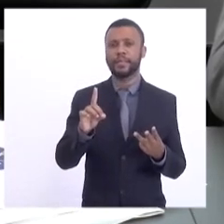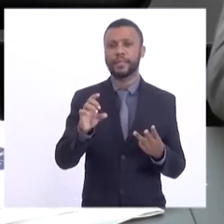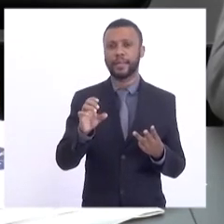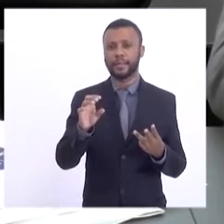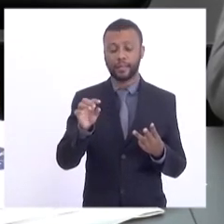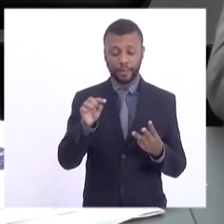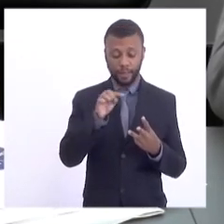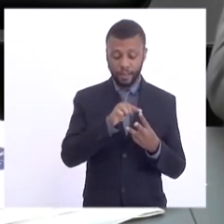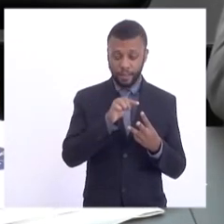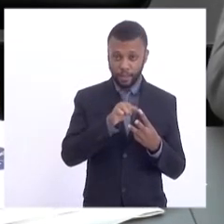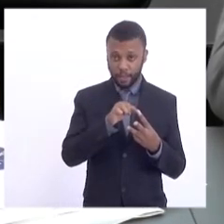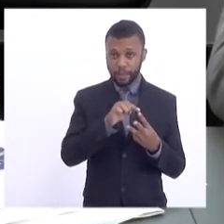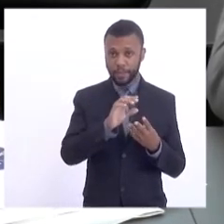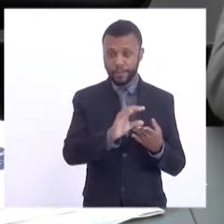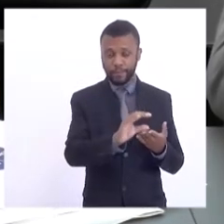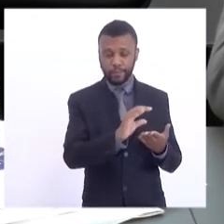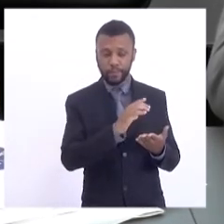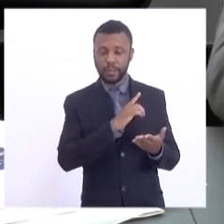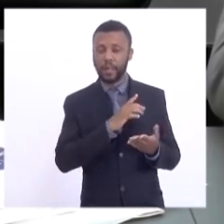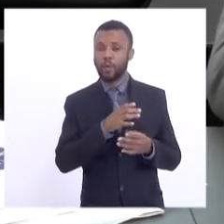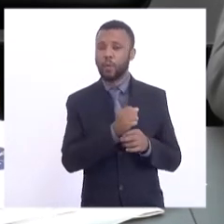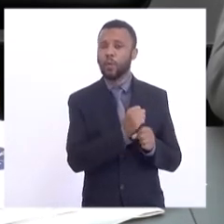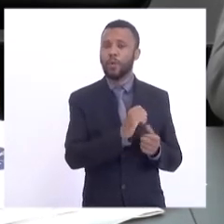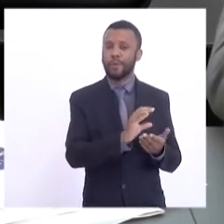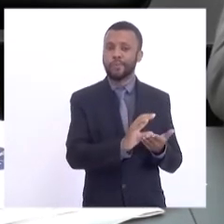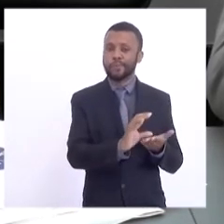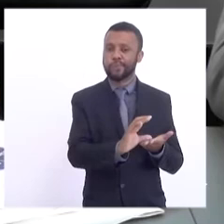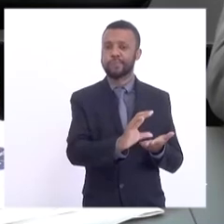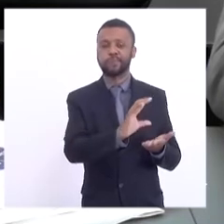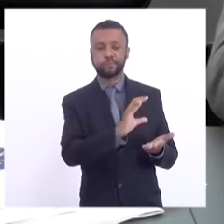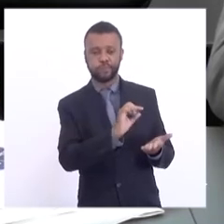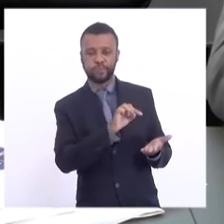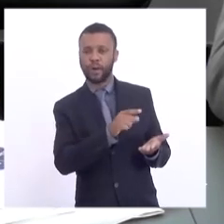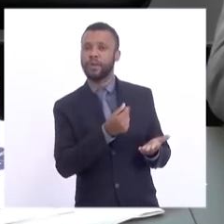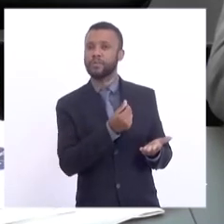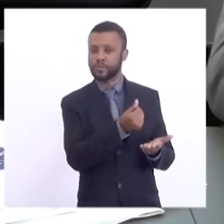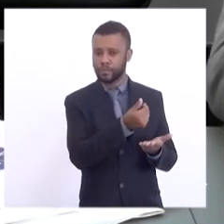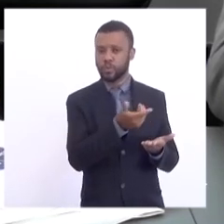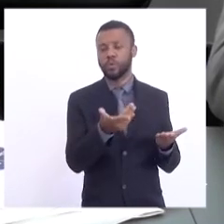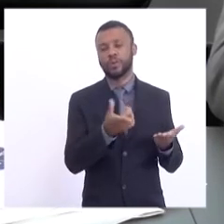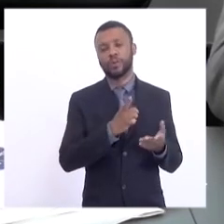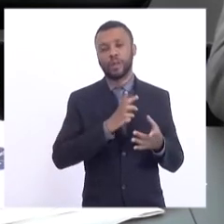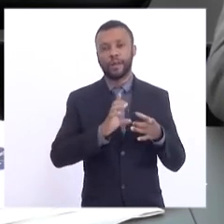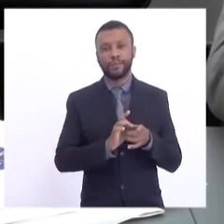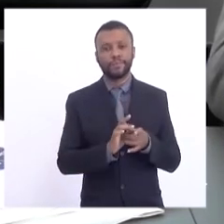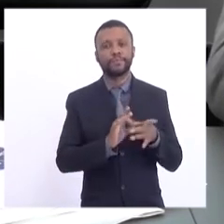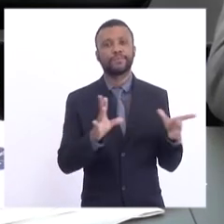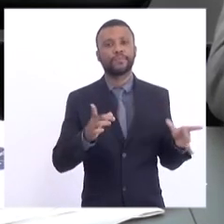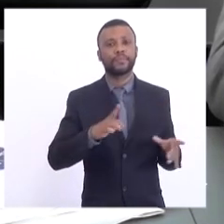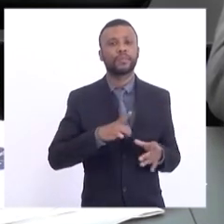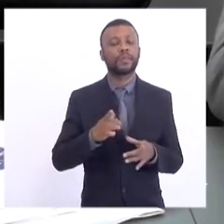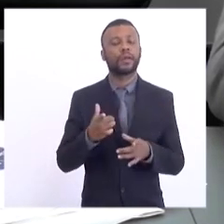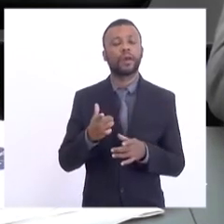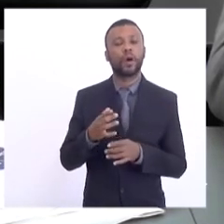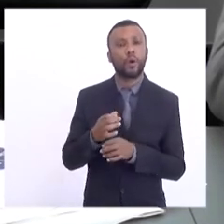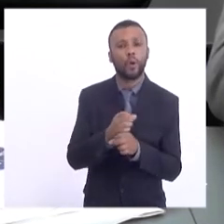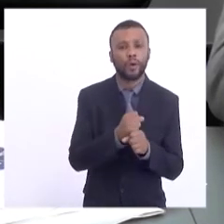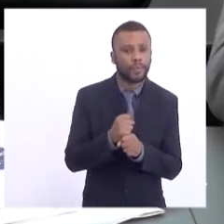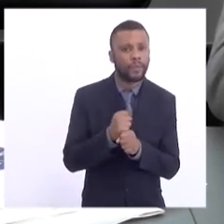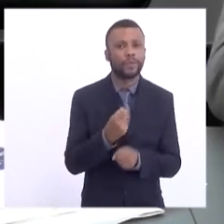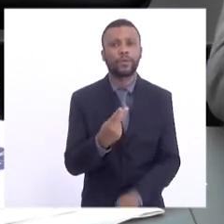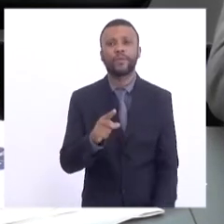o frete é o que tem um montante maior de recursos que hoje tem autorizado no orçamento disponível